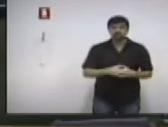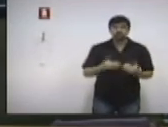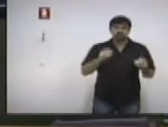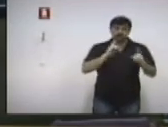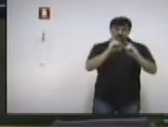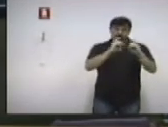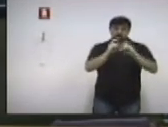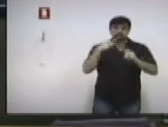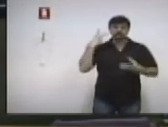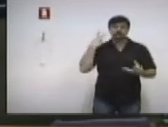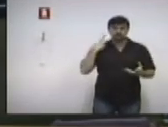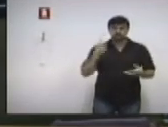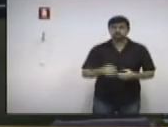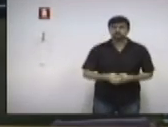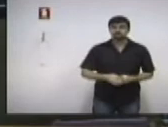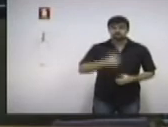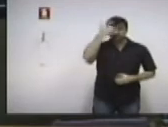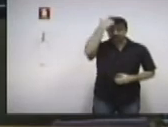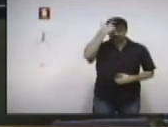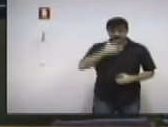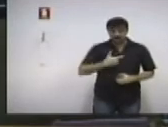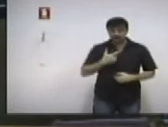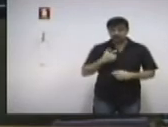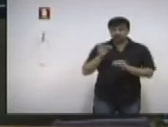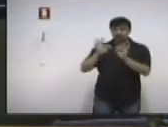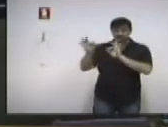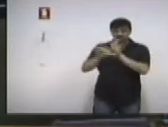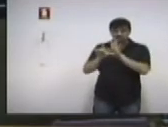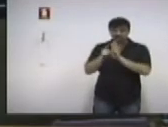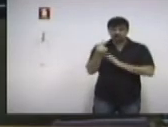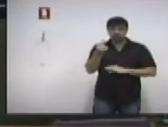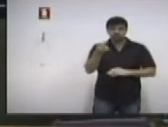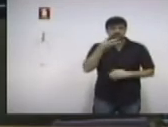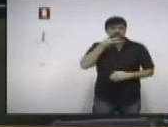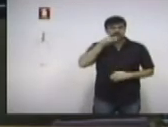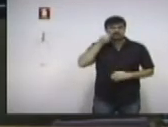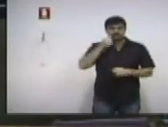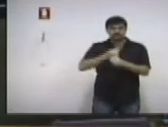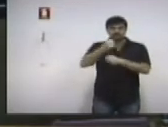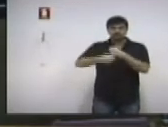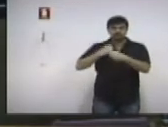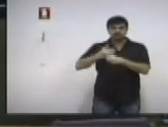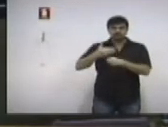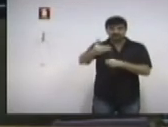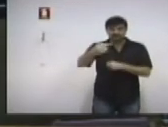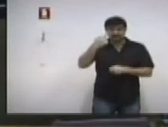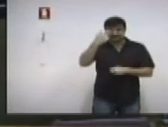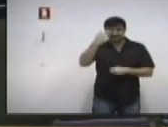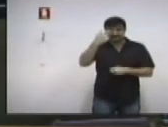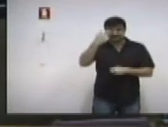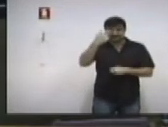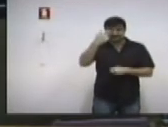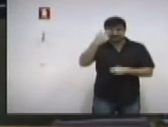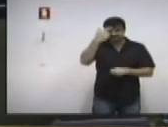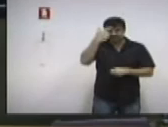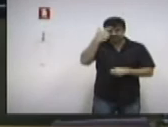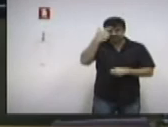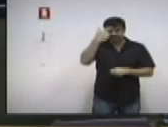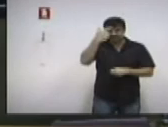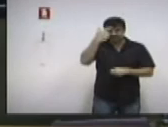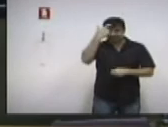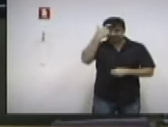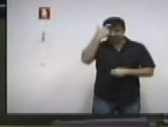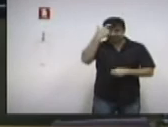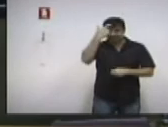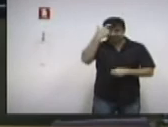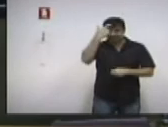motivos por exemplo Deus e contrário o orçamento mas eu vou esmiuçar mais tá um dos motivos de eu ser contrário